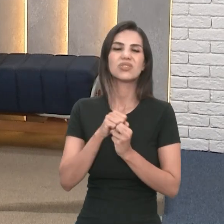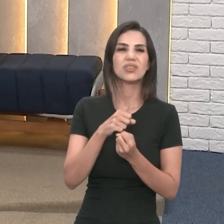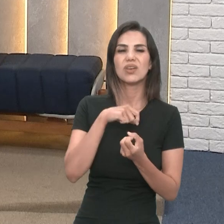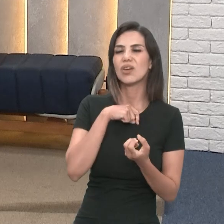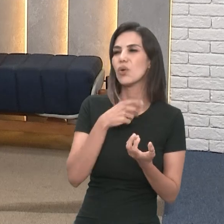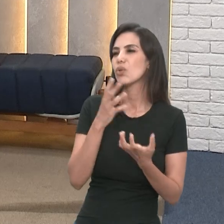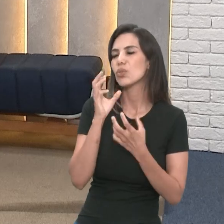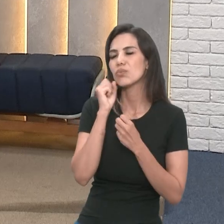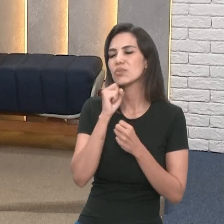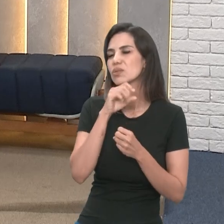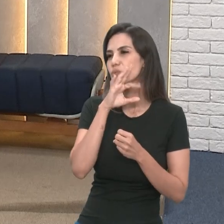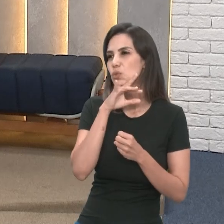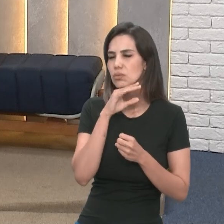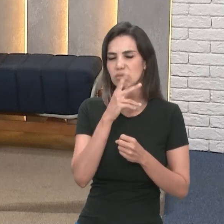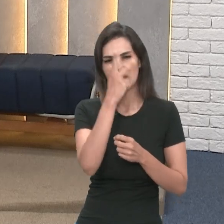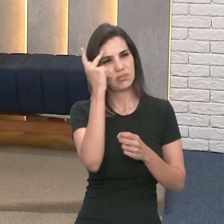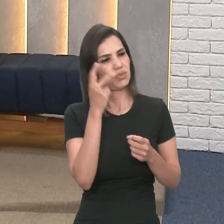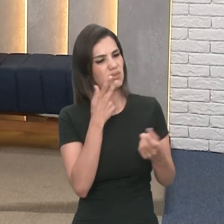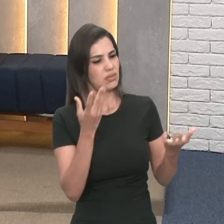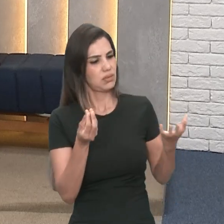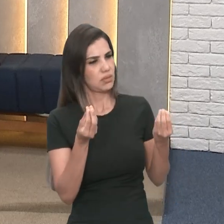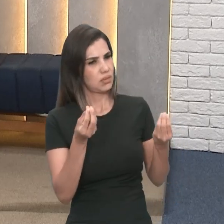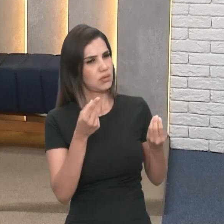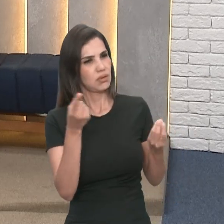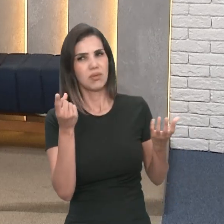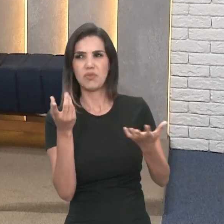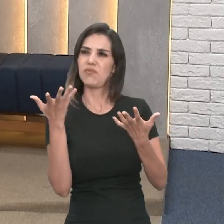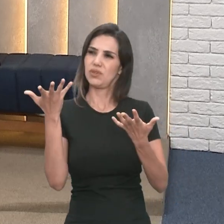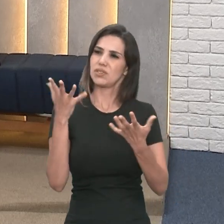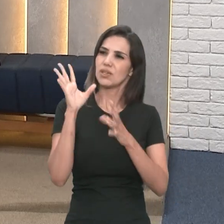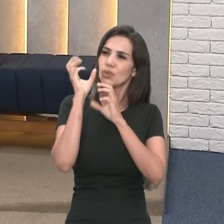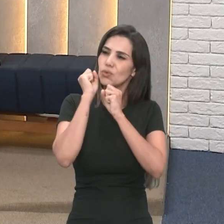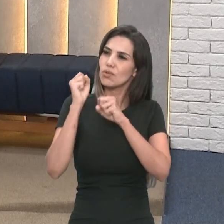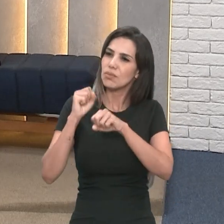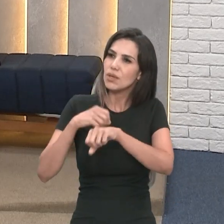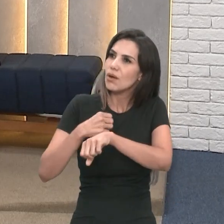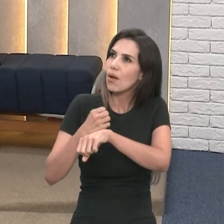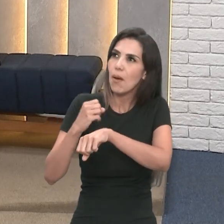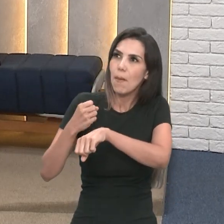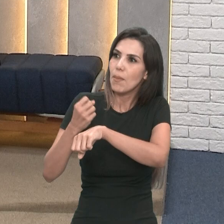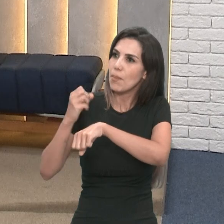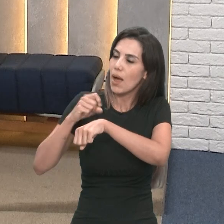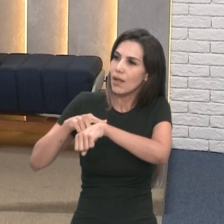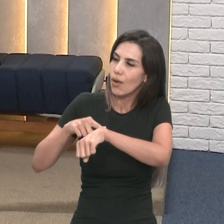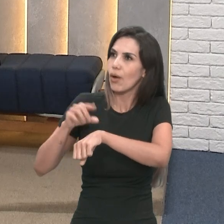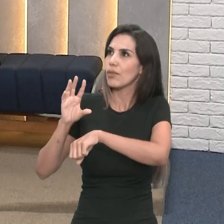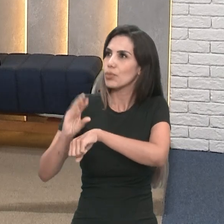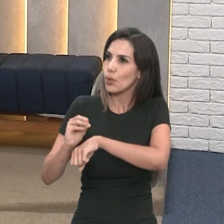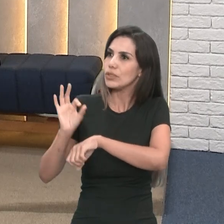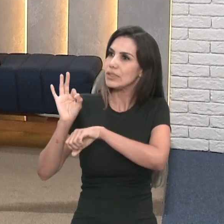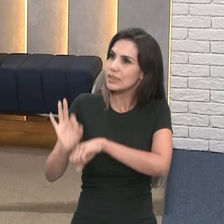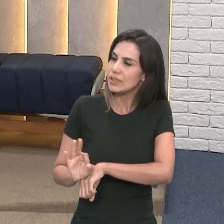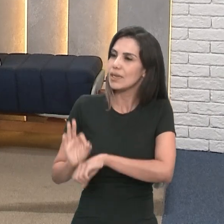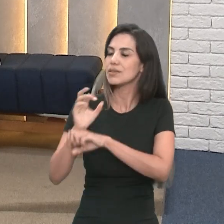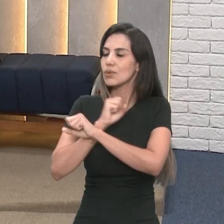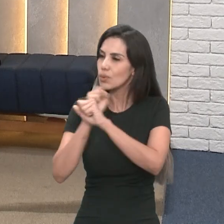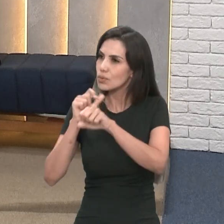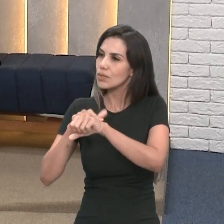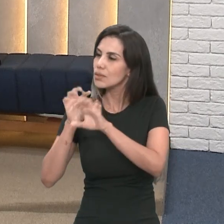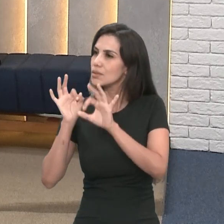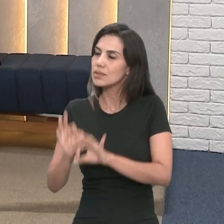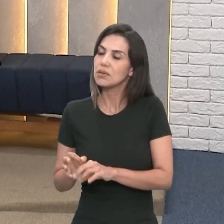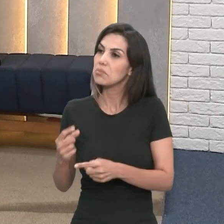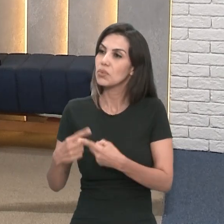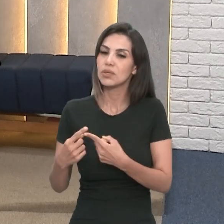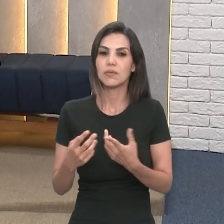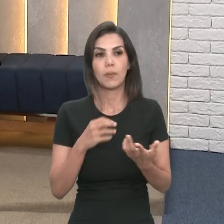esse sono fala, não, você dormiu durante a noite toda, né? Mas o que pode ser nesse caso, então? Então, quando a gente fala de